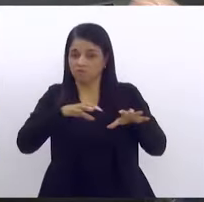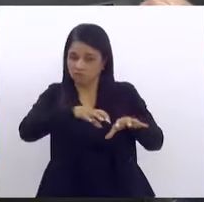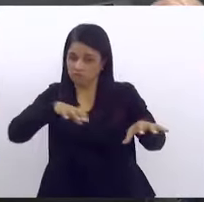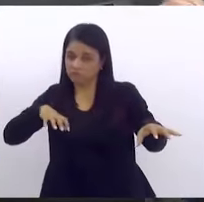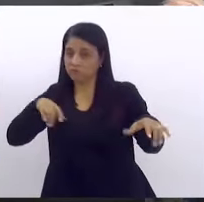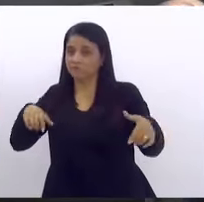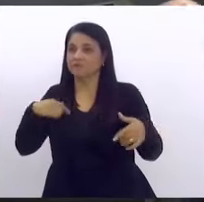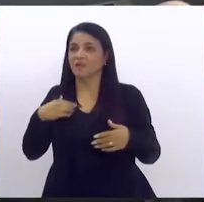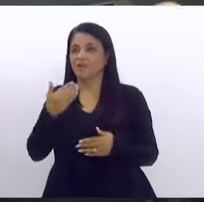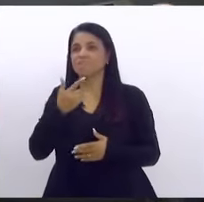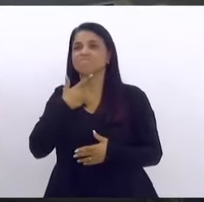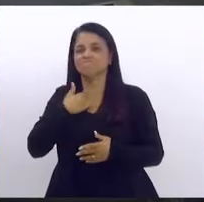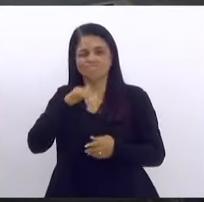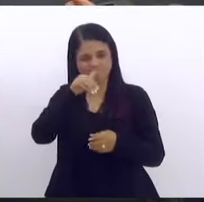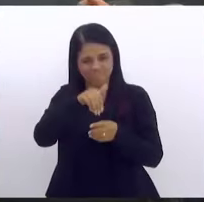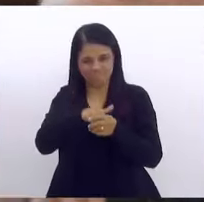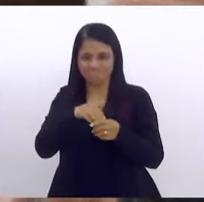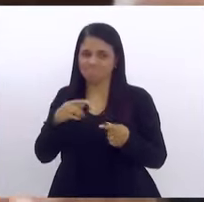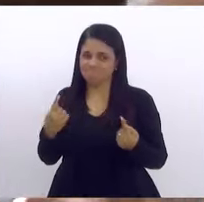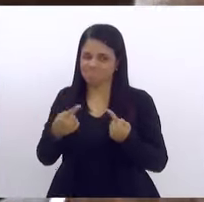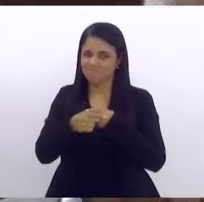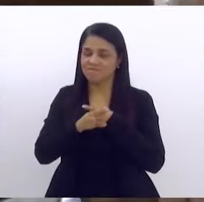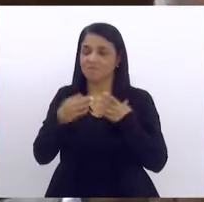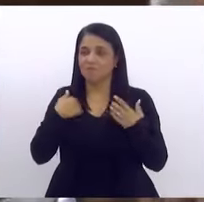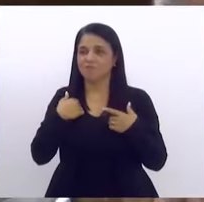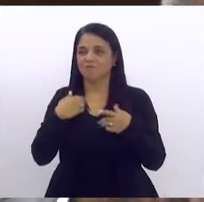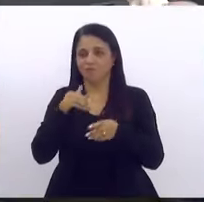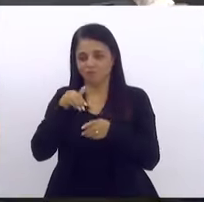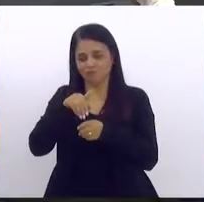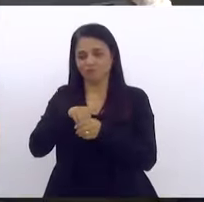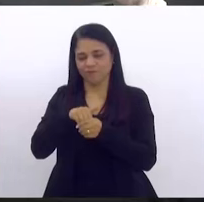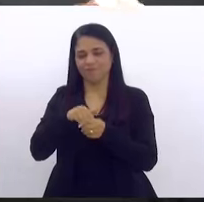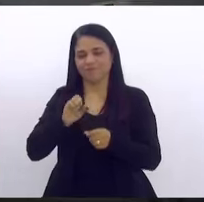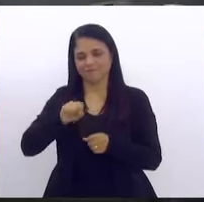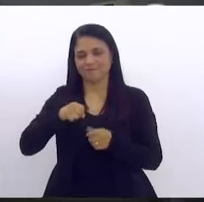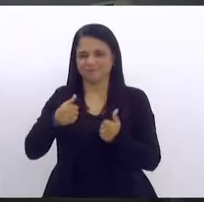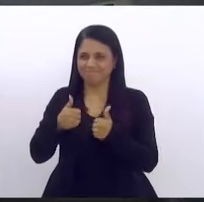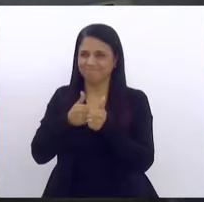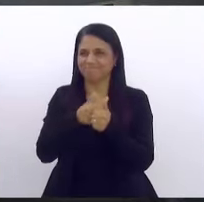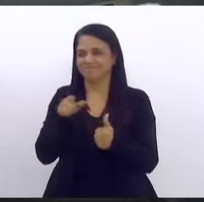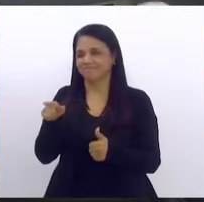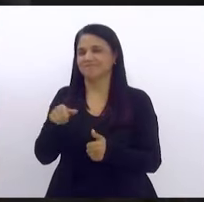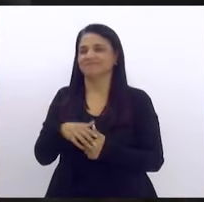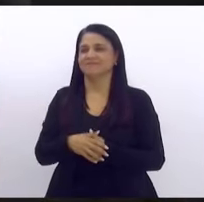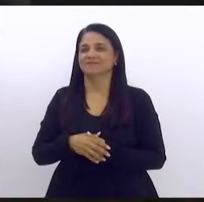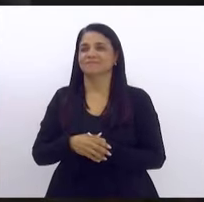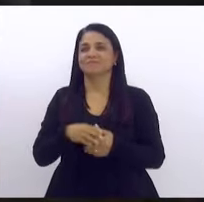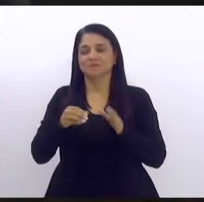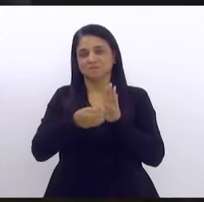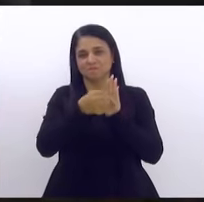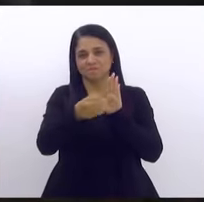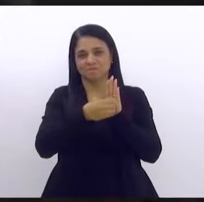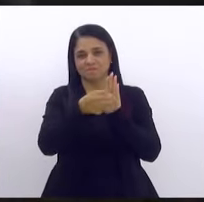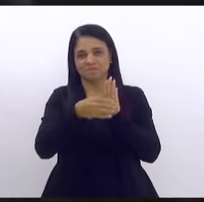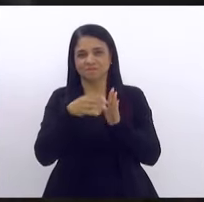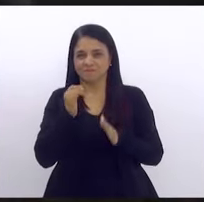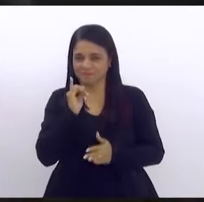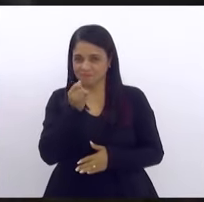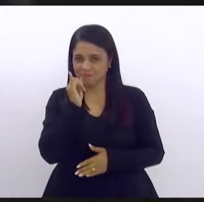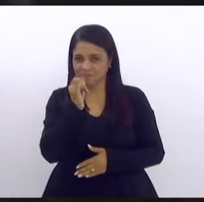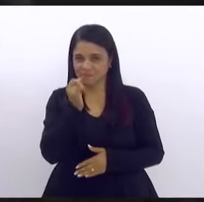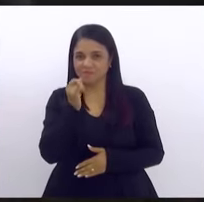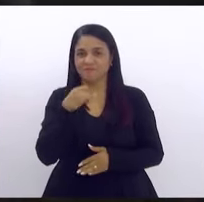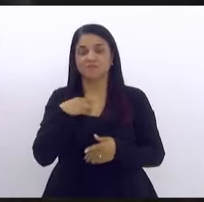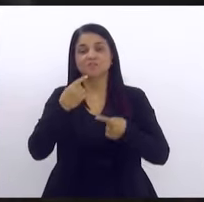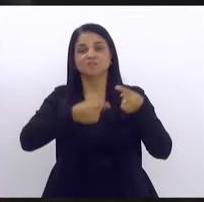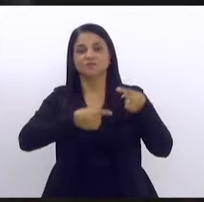votar contrário, mas vou votar favorável, acompanhando Vossa Excelência. Muito obrigado. Com os pareceres emitidos,